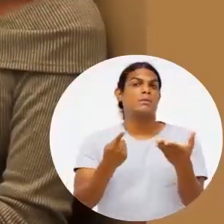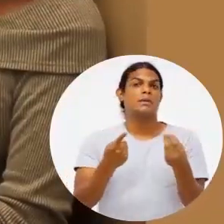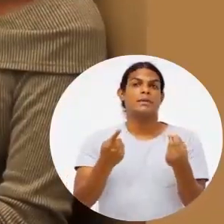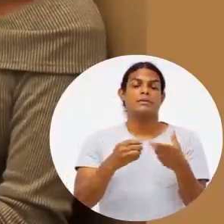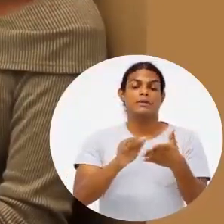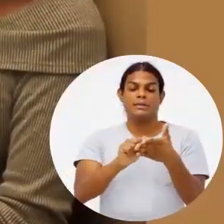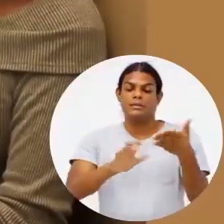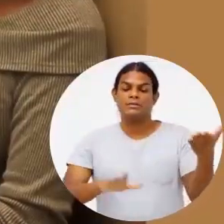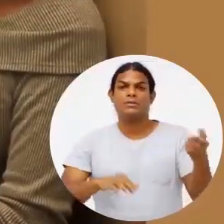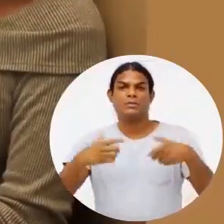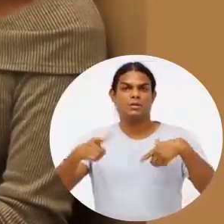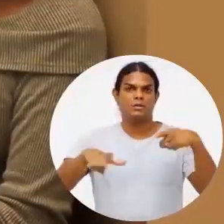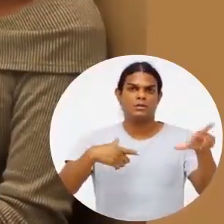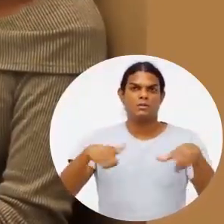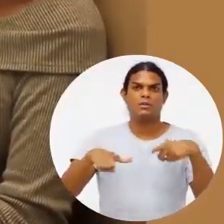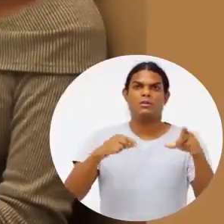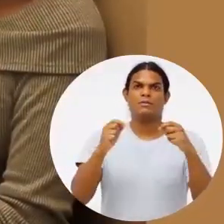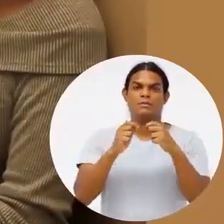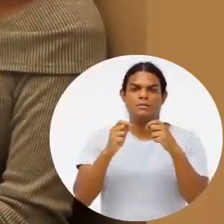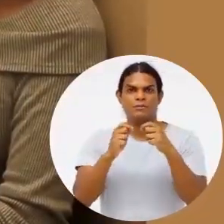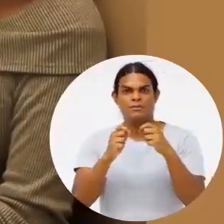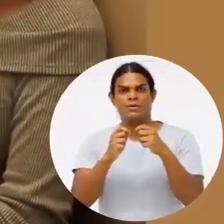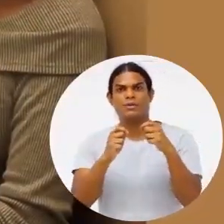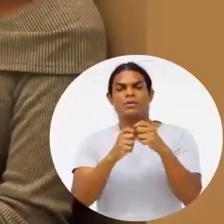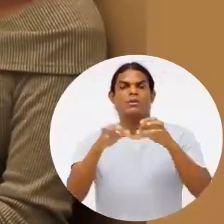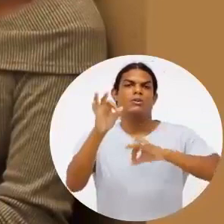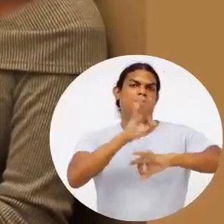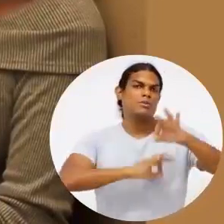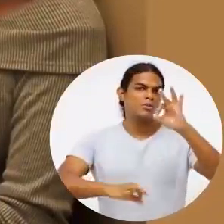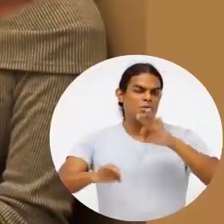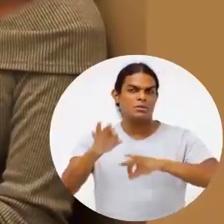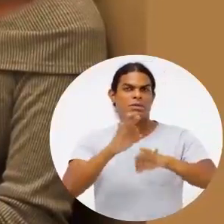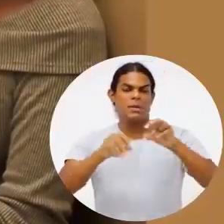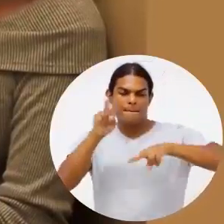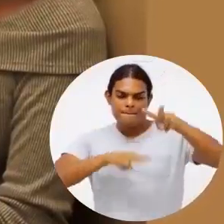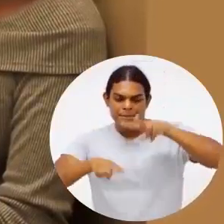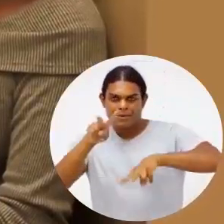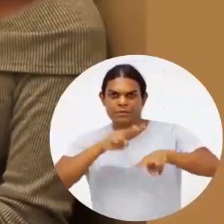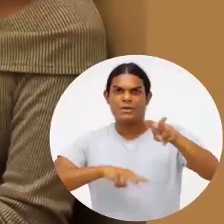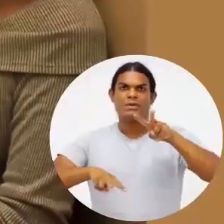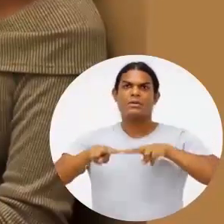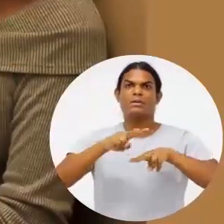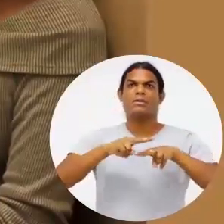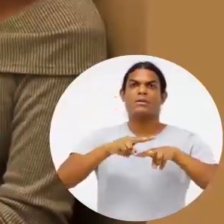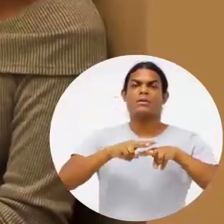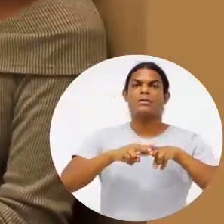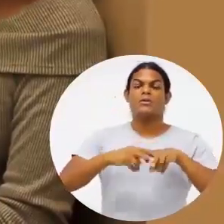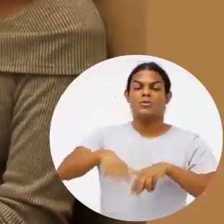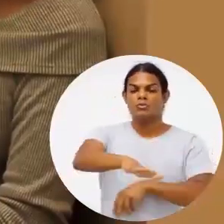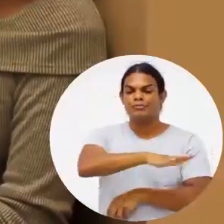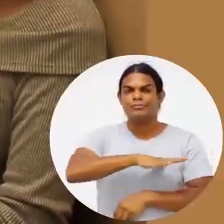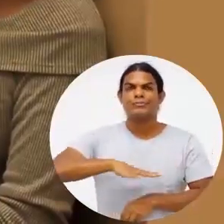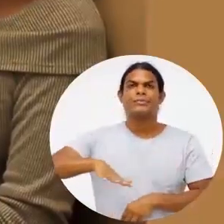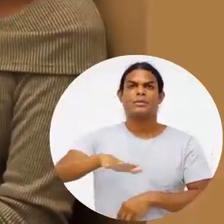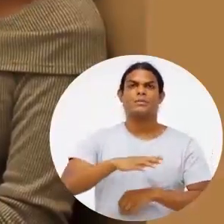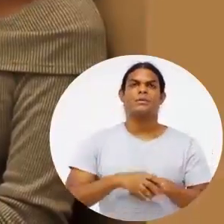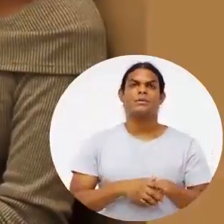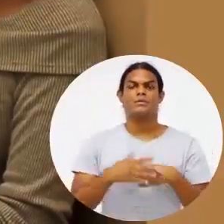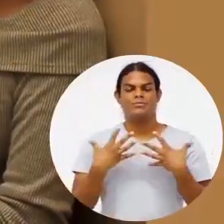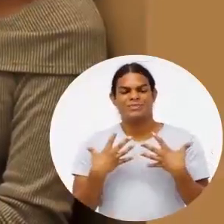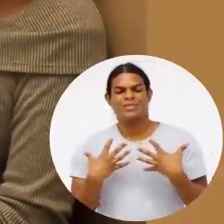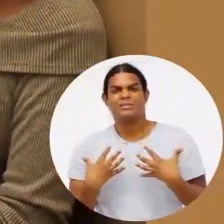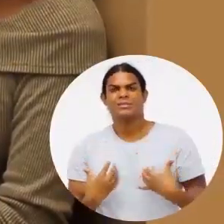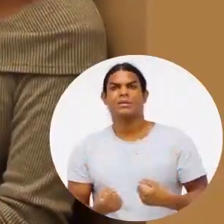pensadas em etapas esquematizadas para avaliar as situações de trabalho, a atividade, o esforço, o posto de